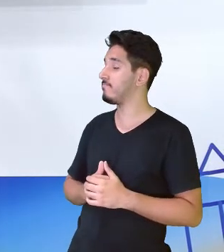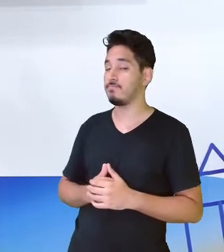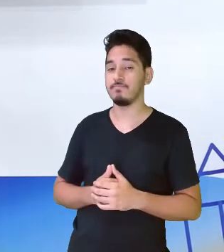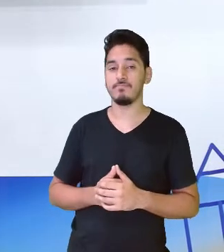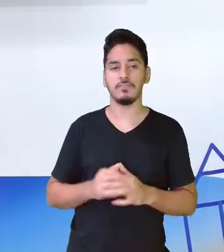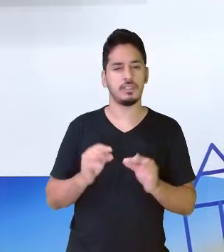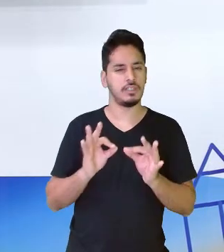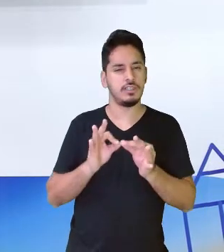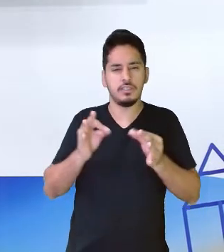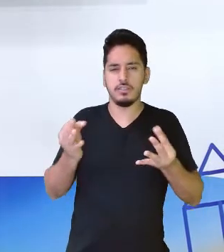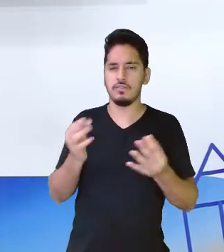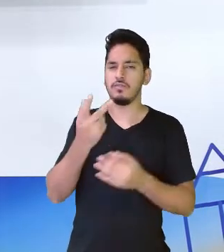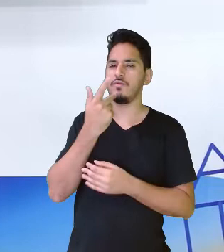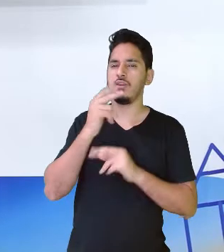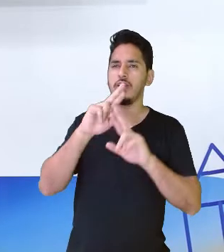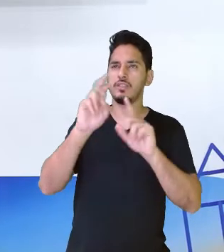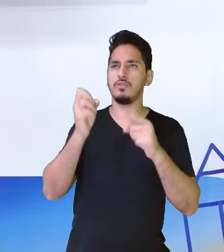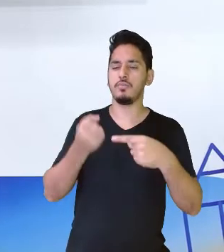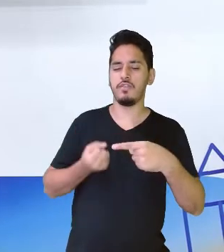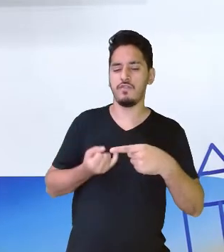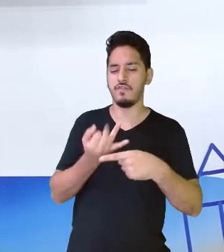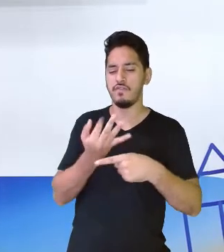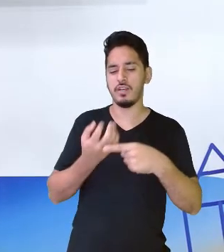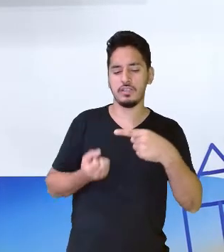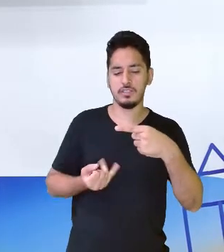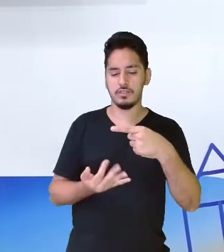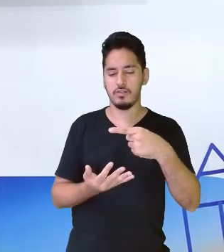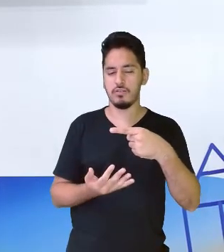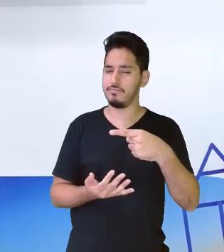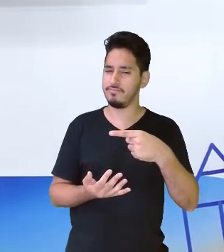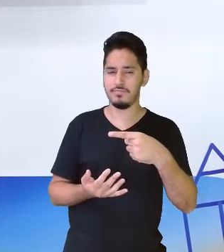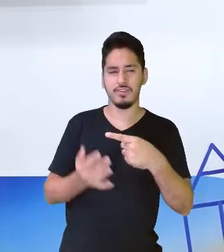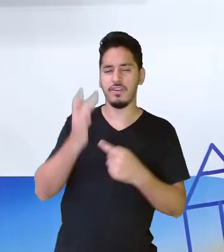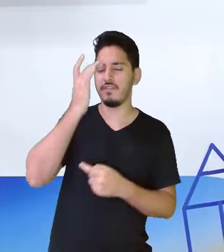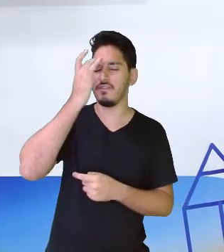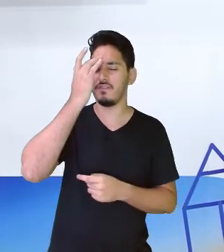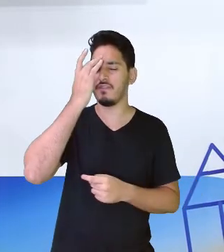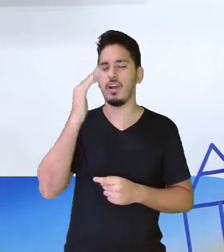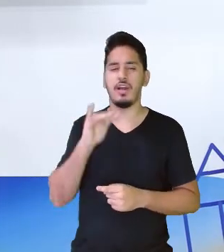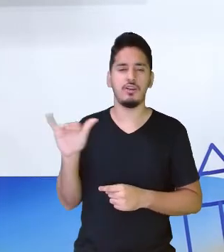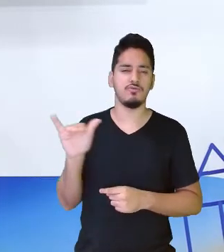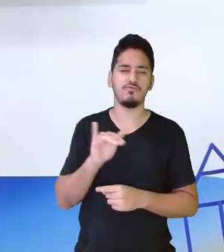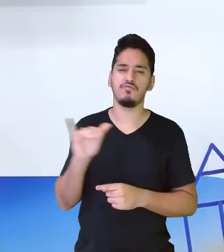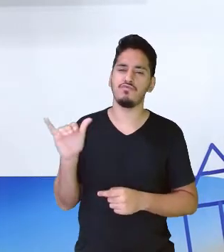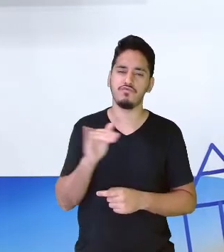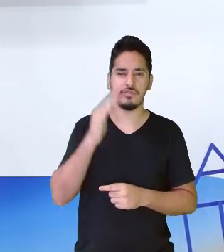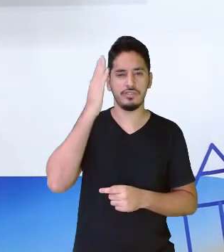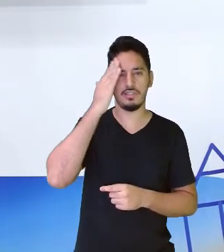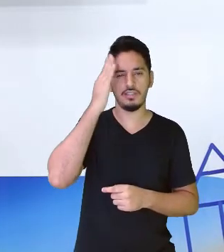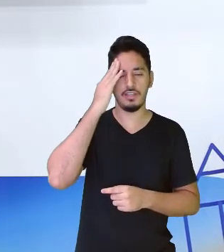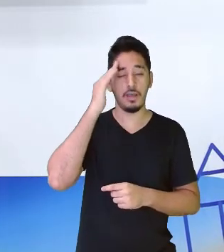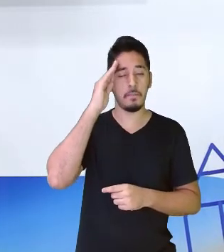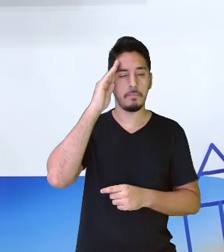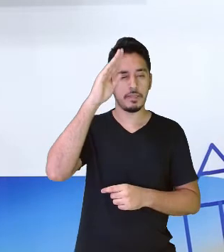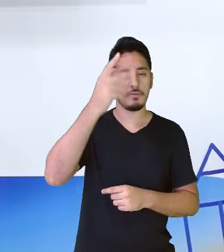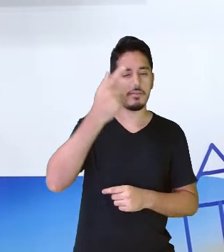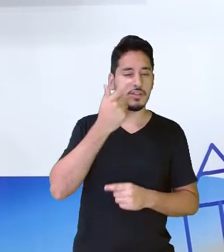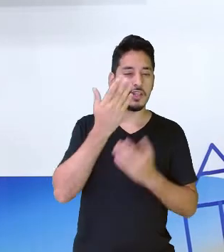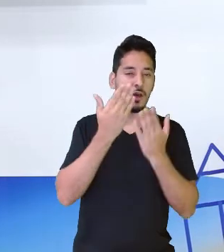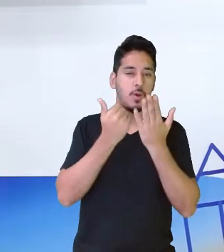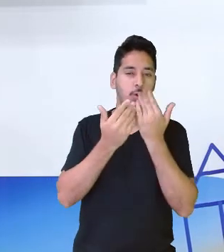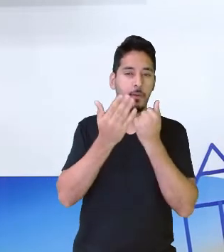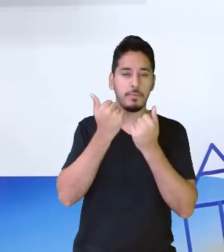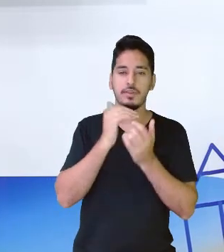né? Quando a gente fala de fração desse jeito, fica tranquilo de entender, principalmente quando a gente fala de comida,